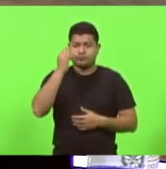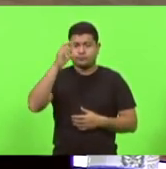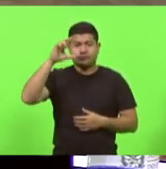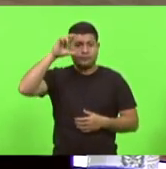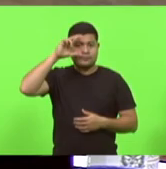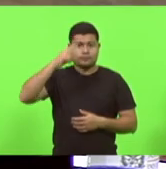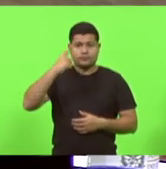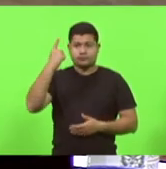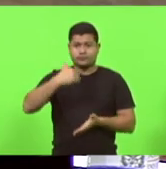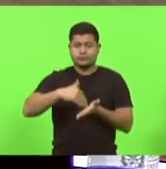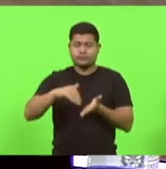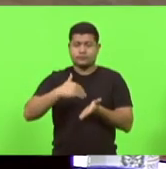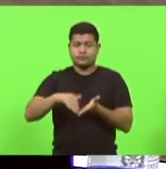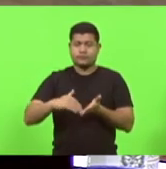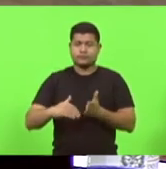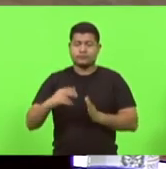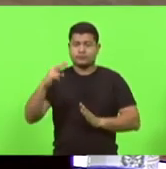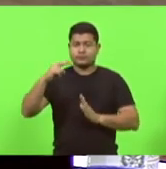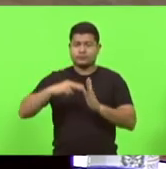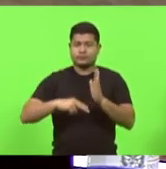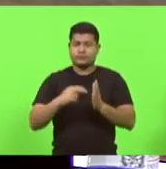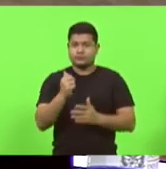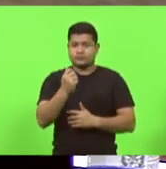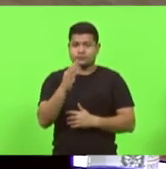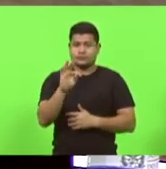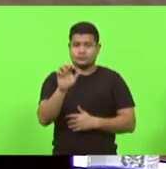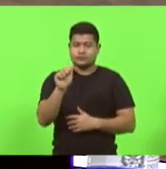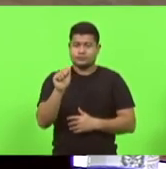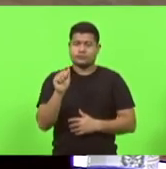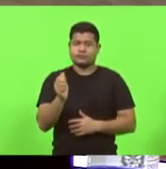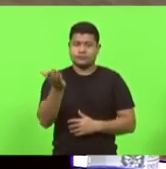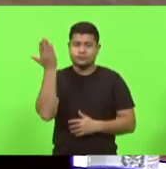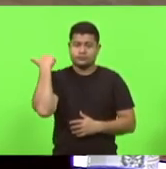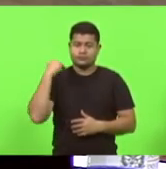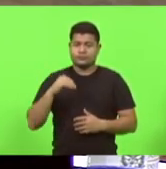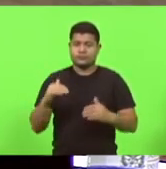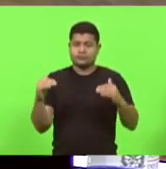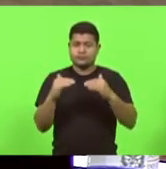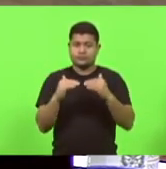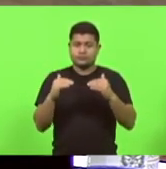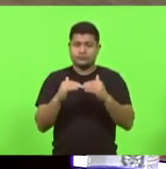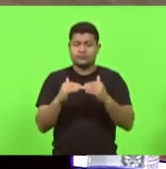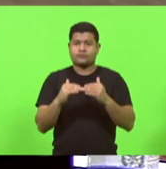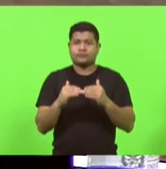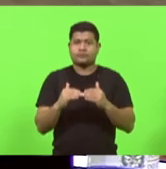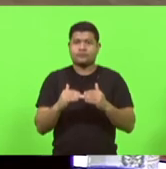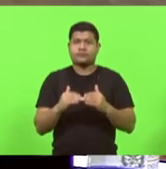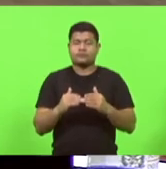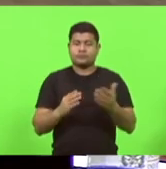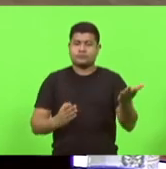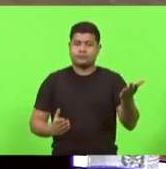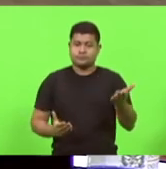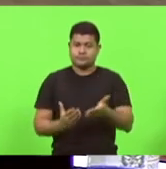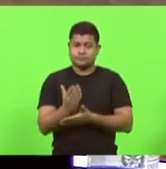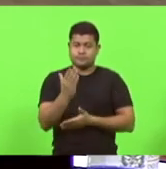primeiro secretário, para proceder à leitura da ata da sessão anterior, que deu-se por